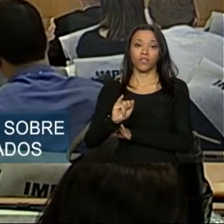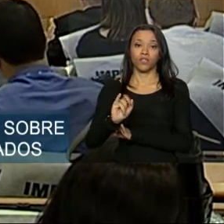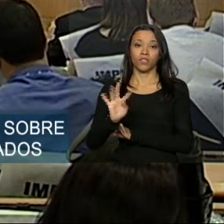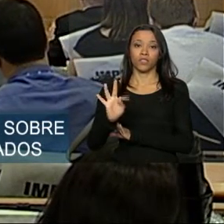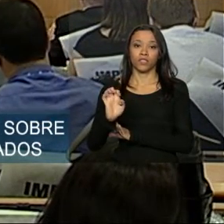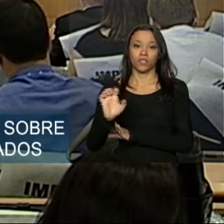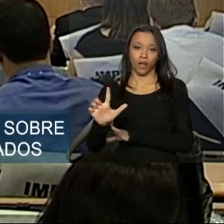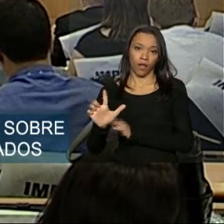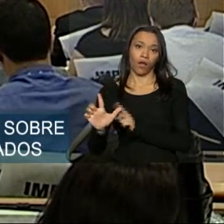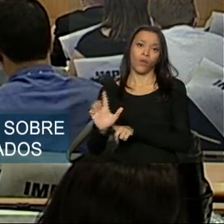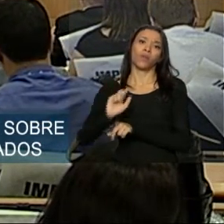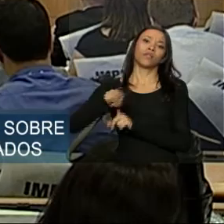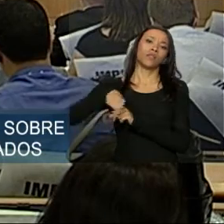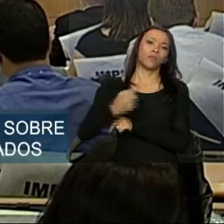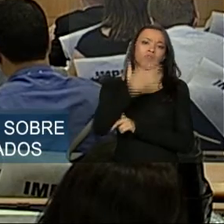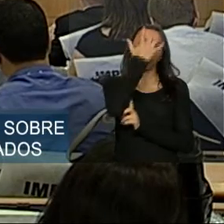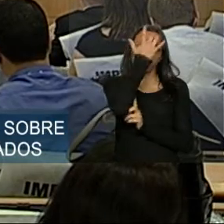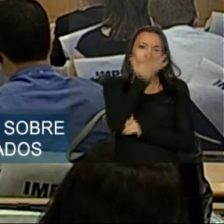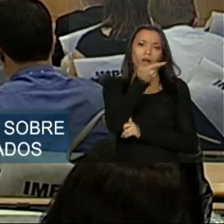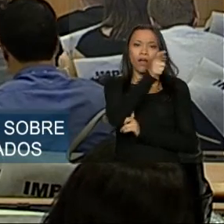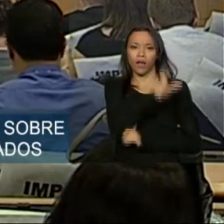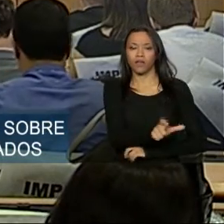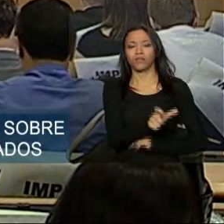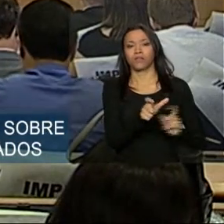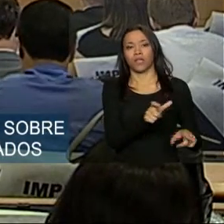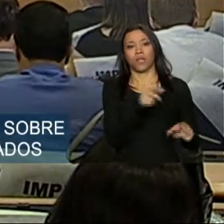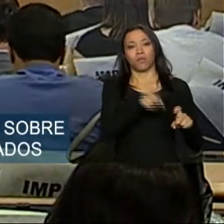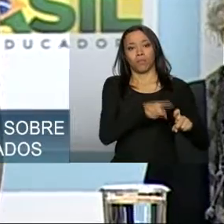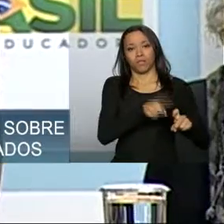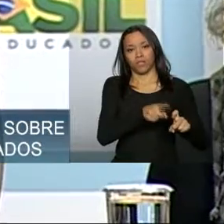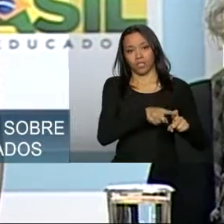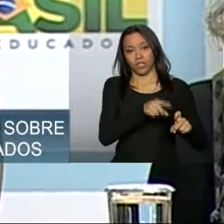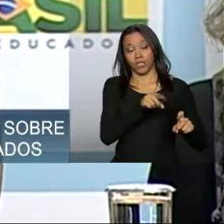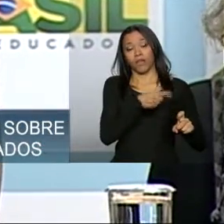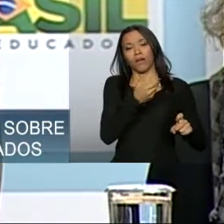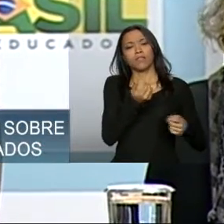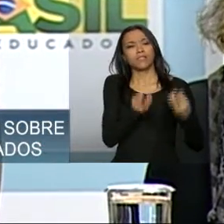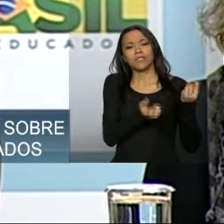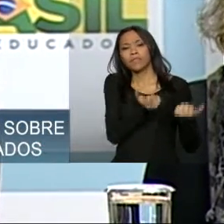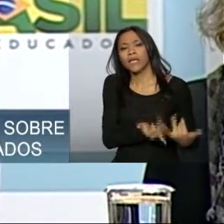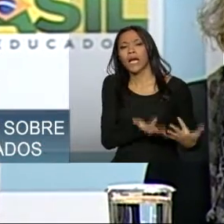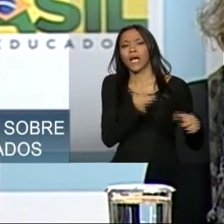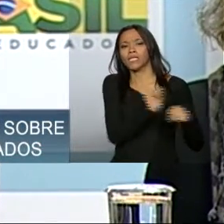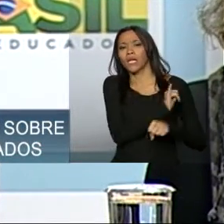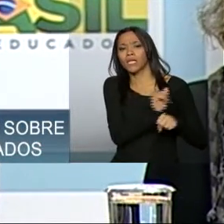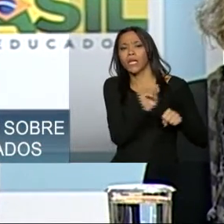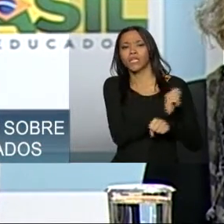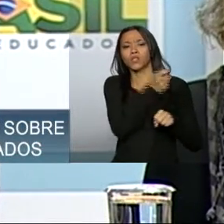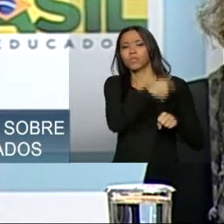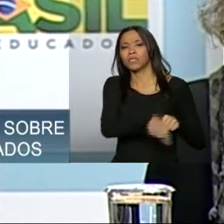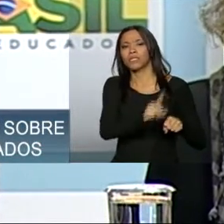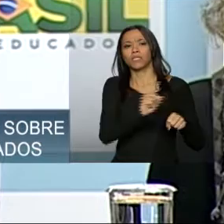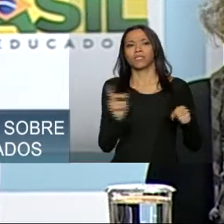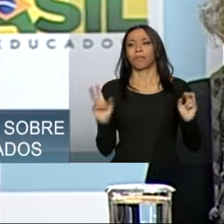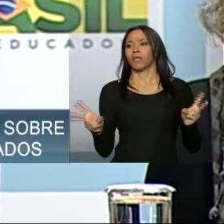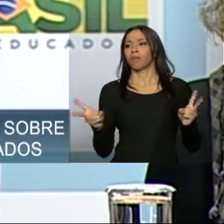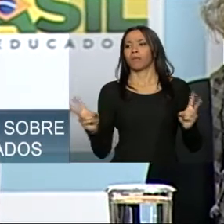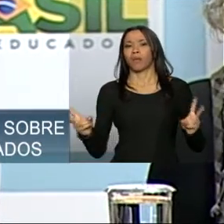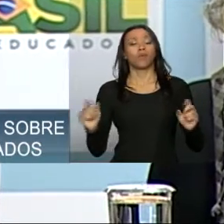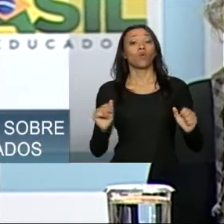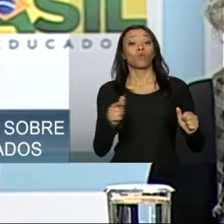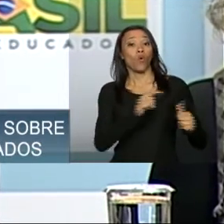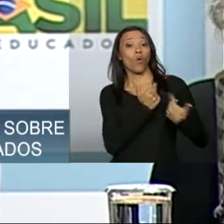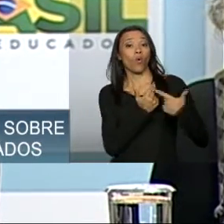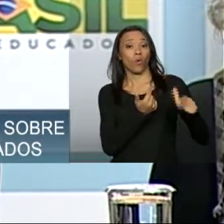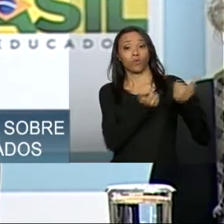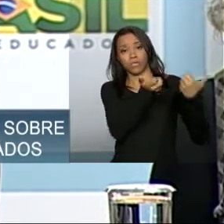para a Michele poder fazer a apresentação da estratégia sem precisar se referir aos benefícios, à fundamentação, né, e dar este panorama